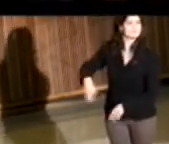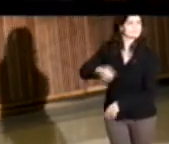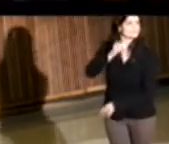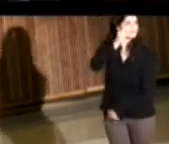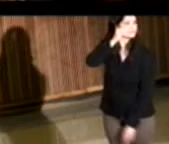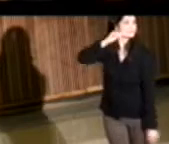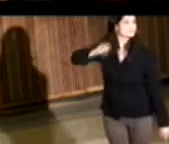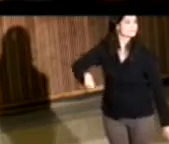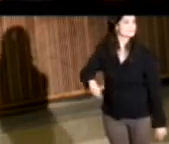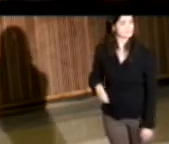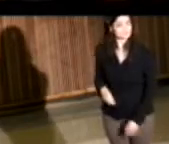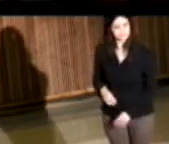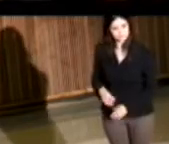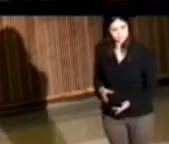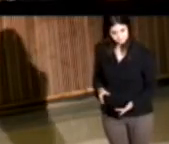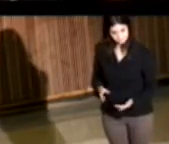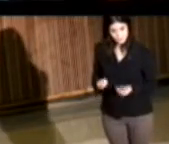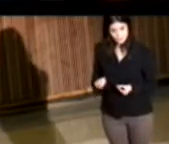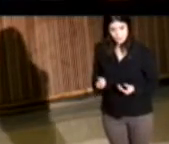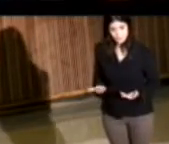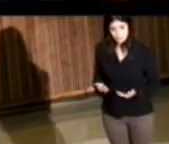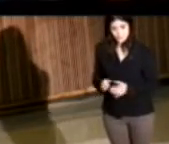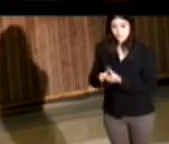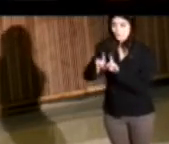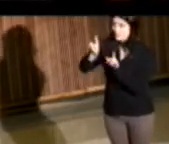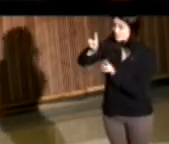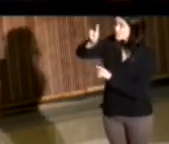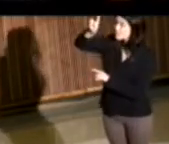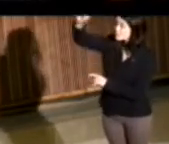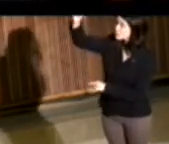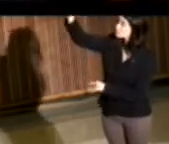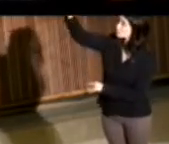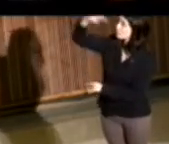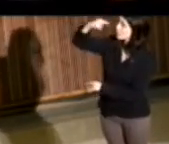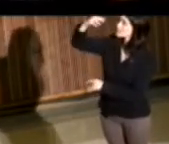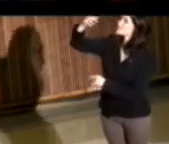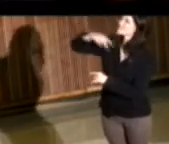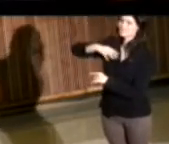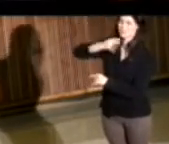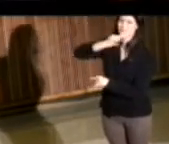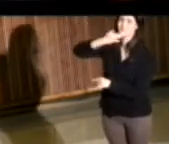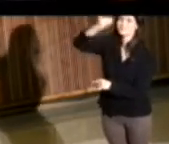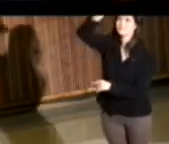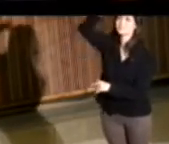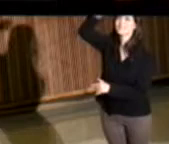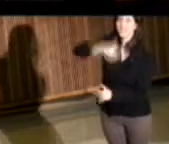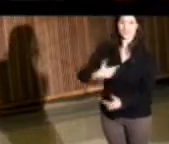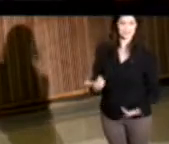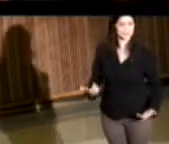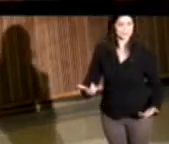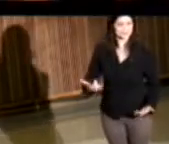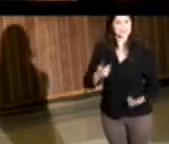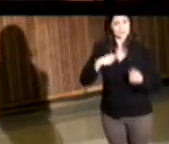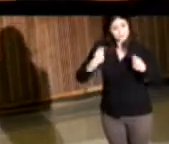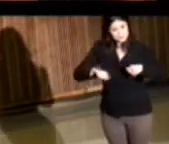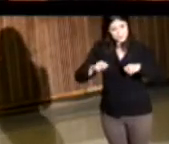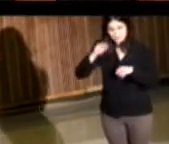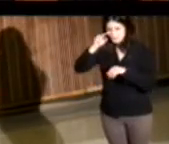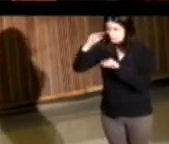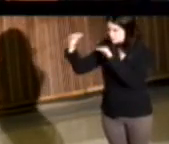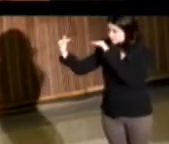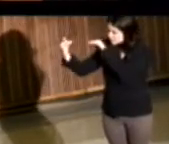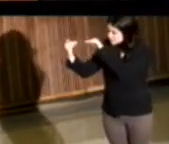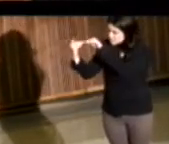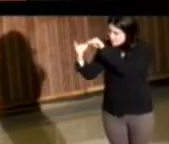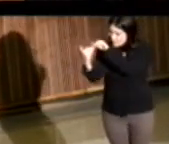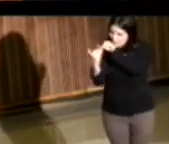está perdido. E sabe o que Ele quer? Que você olhe com graça para as pessoas. Quando a gente começa a